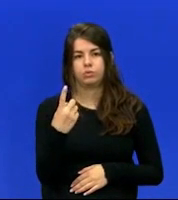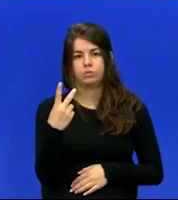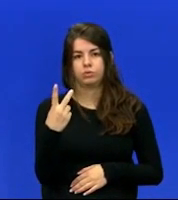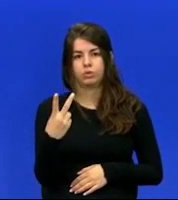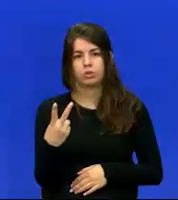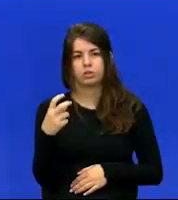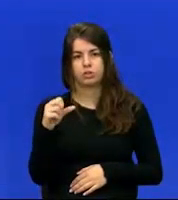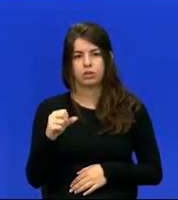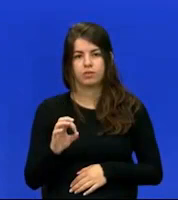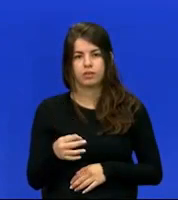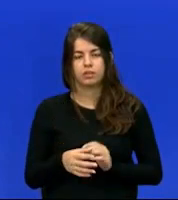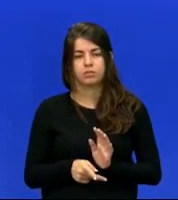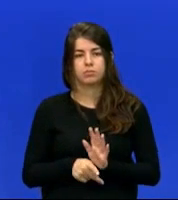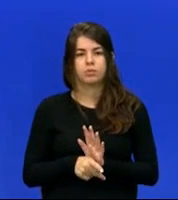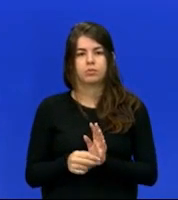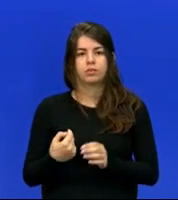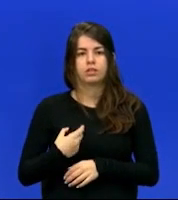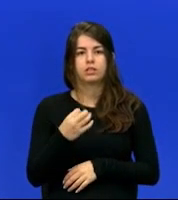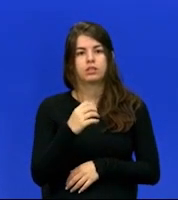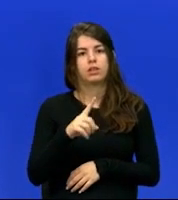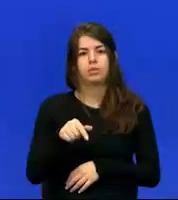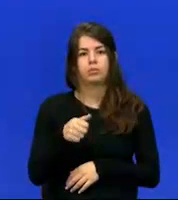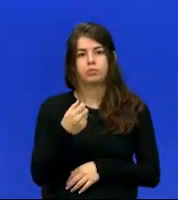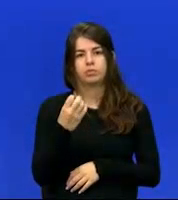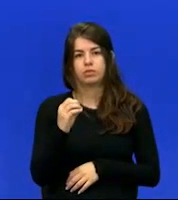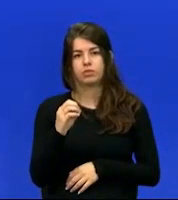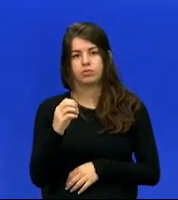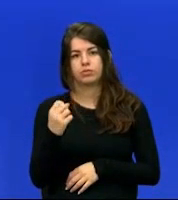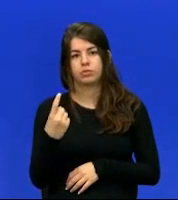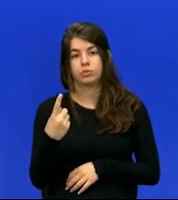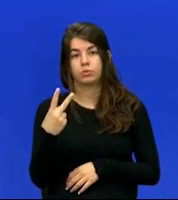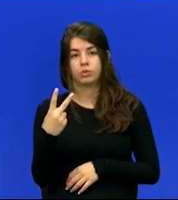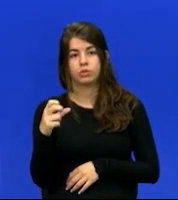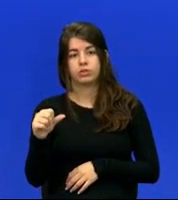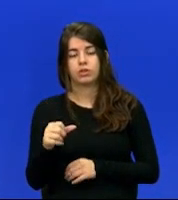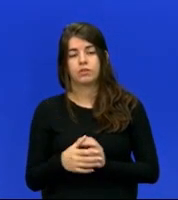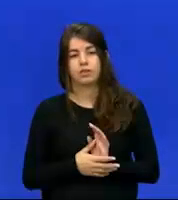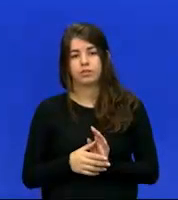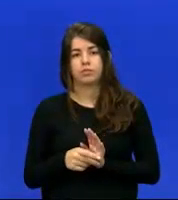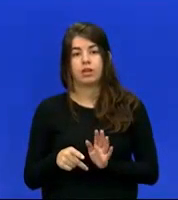0,0129. Essa 0,0129 representa a área